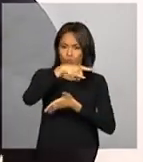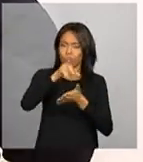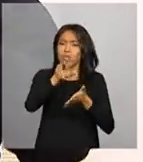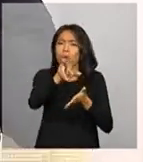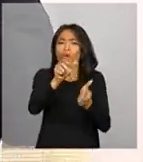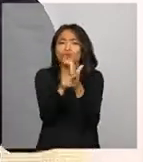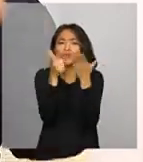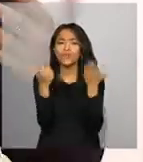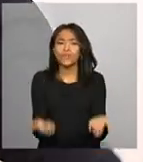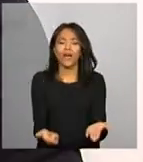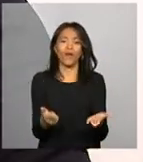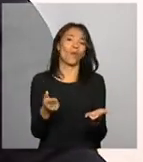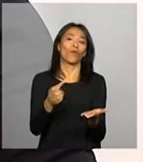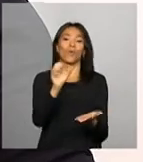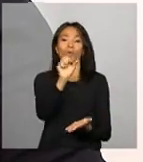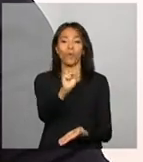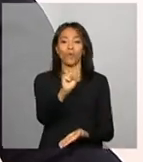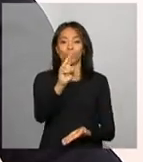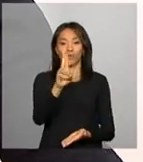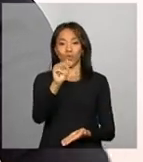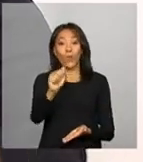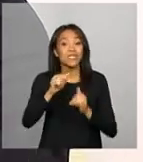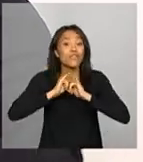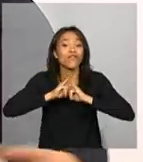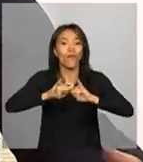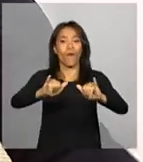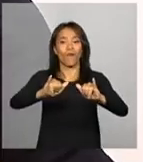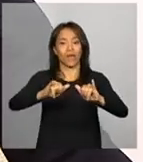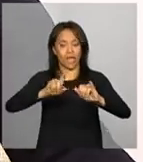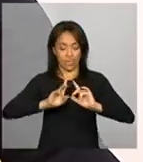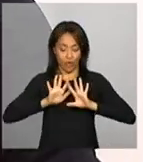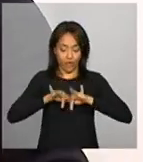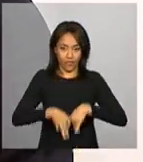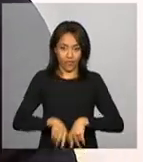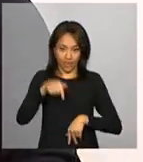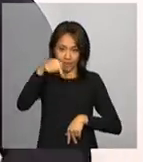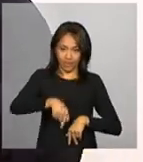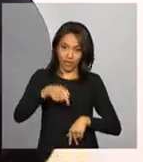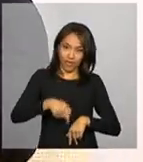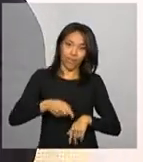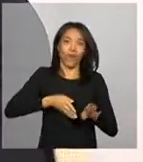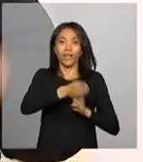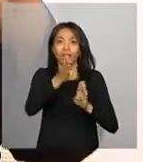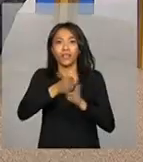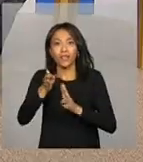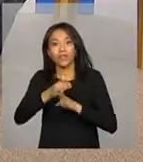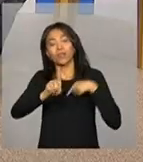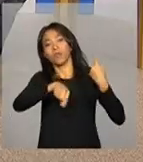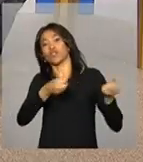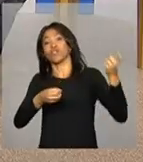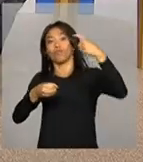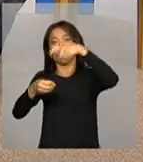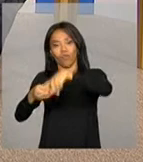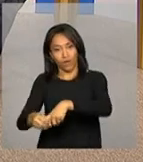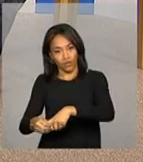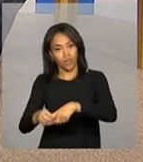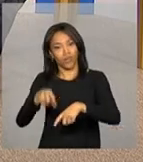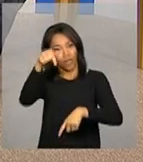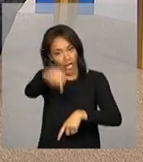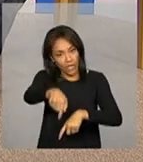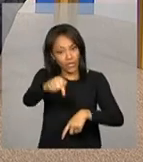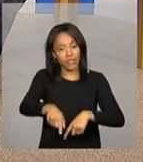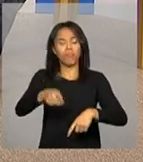boletim mensal além das terras conferência zero que orasse que a gente acabar de fazer as orientações a gente vai voltar aqui com certeza